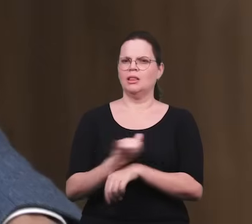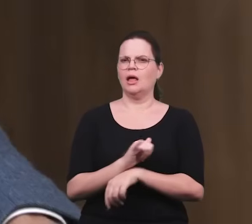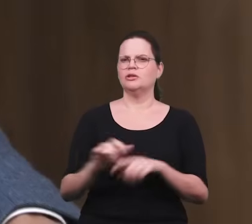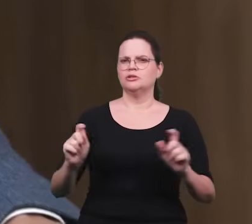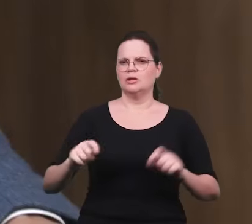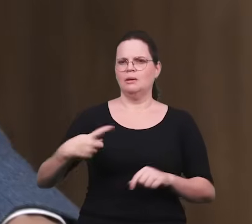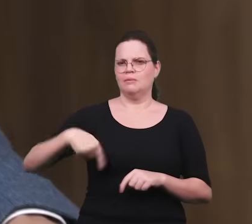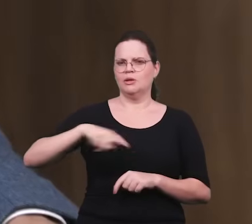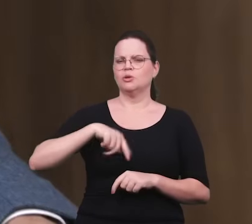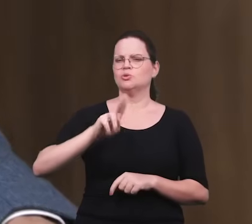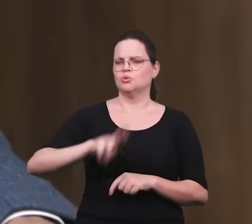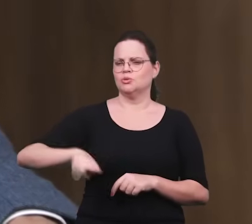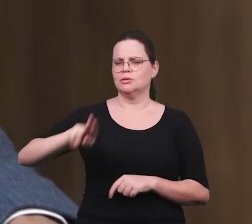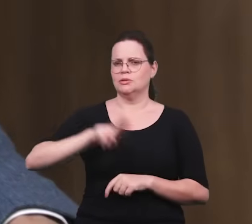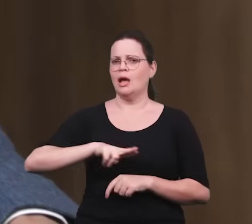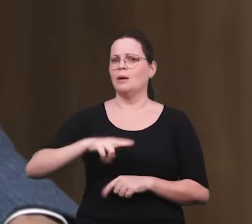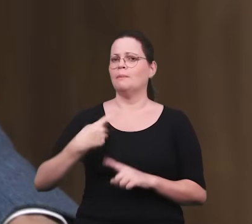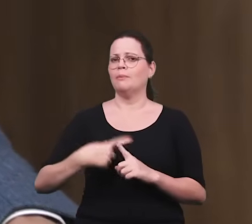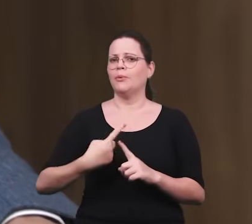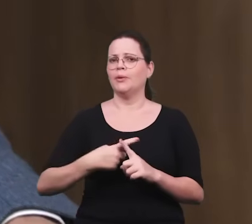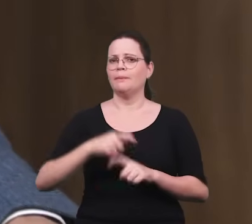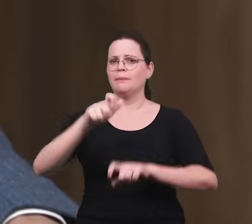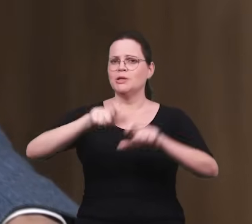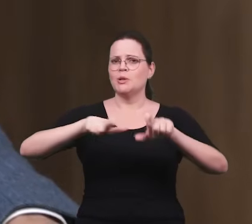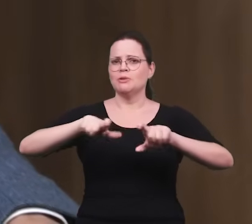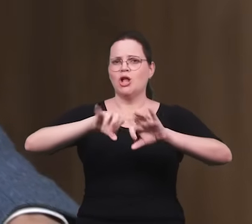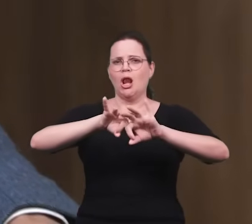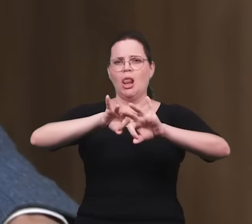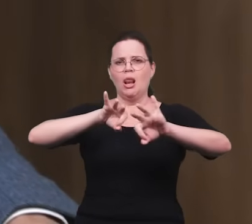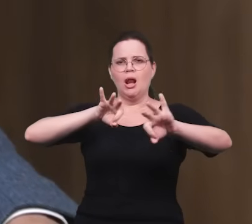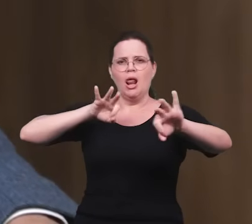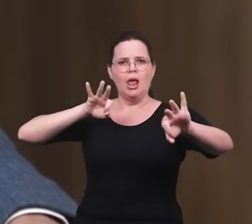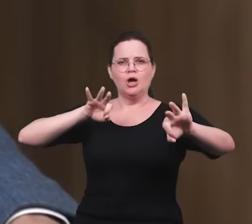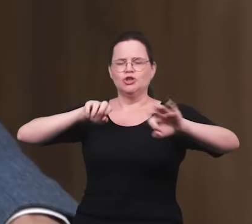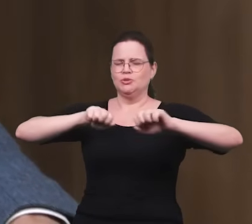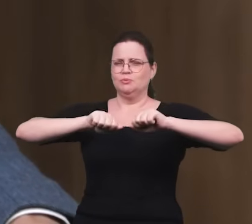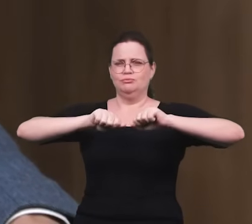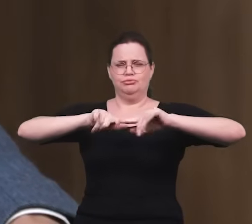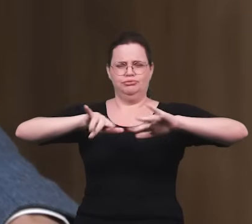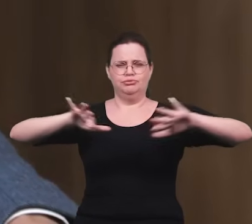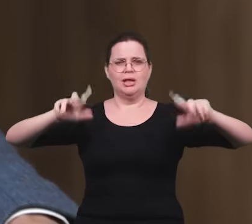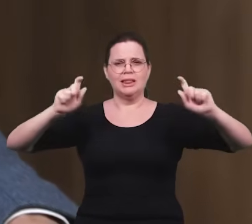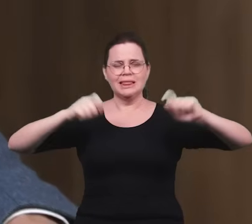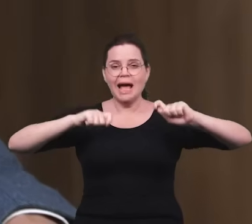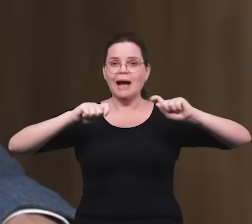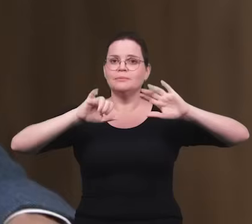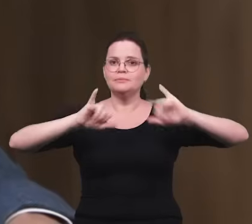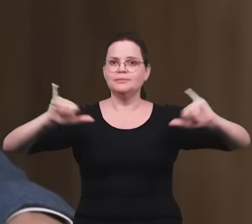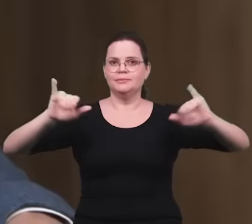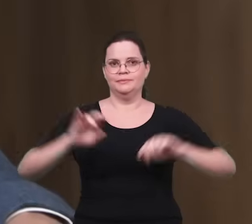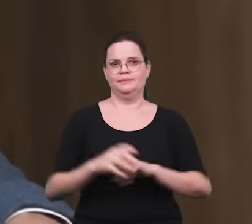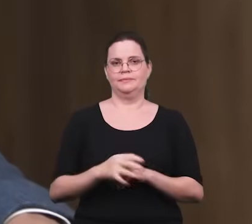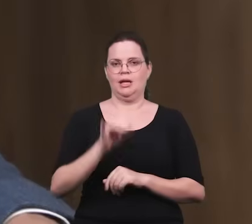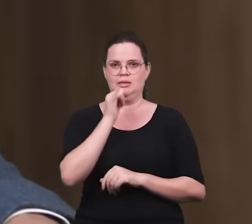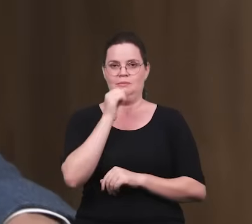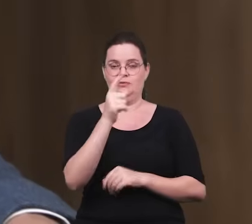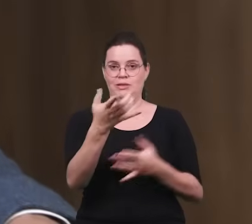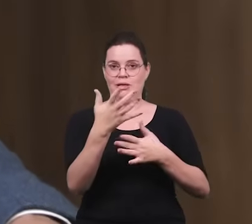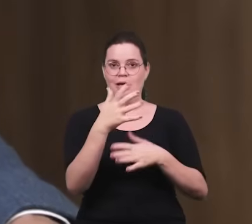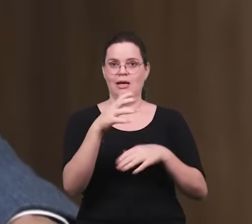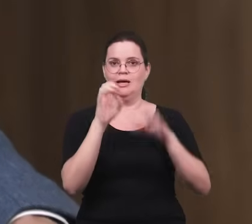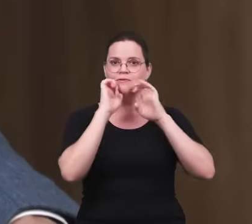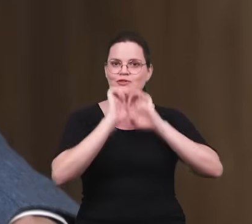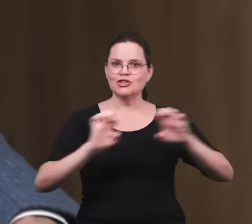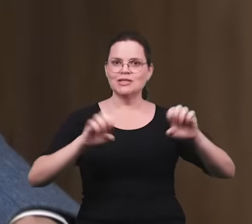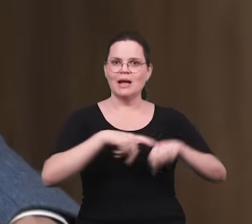ferramenta que nos permite atingir pessoas que antes nós não sonhávamos em atingir. Então, por exemplo, você tinha que evangelizar uma pessoa em outro